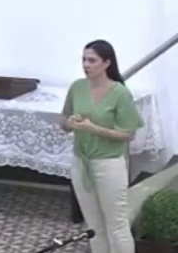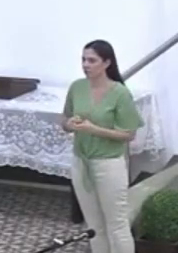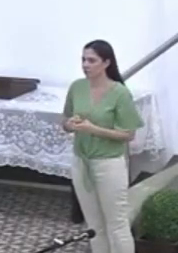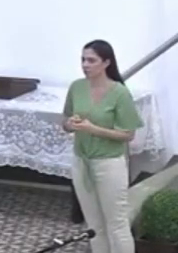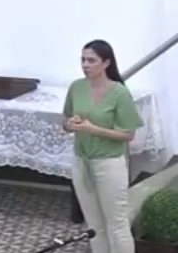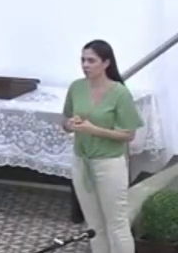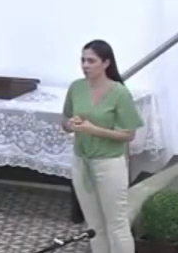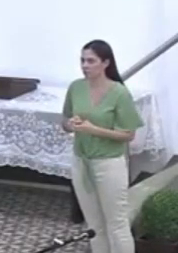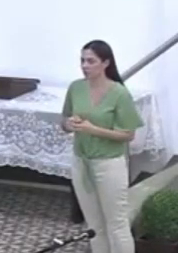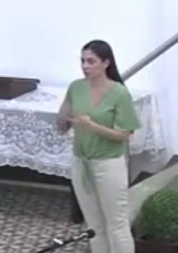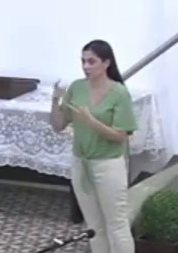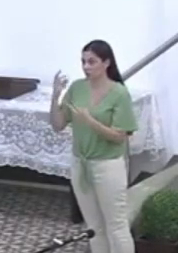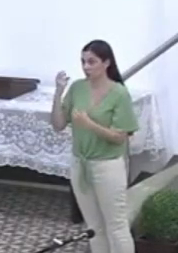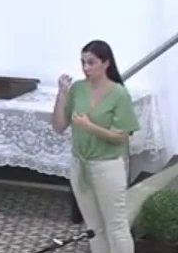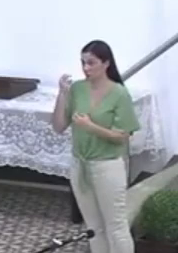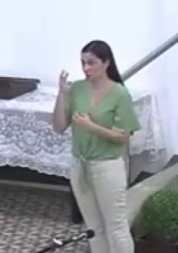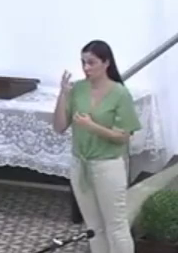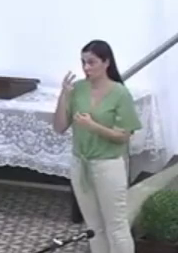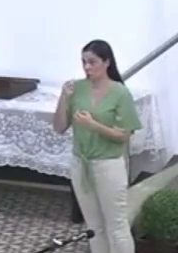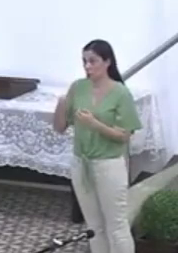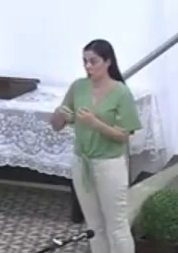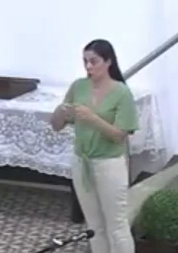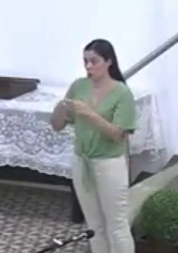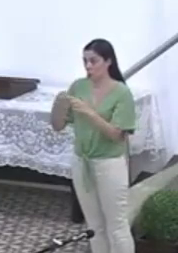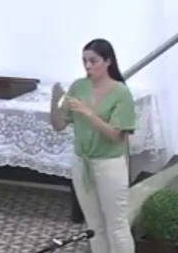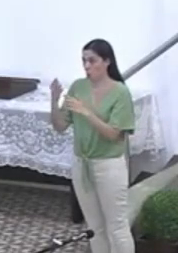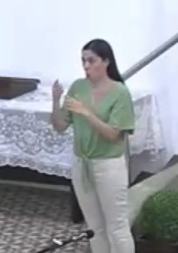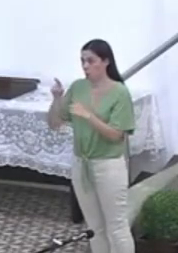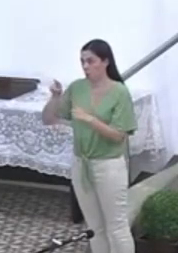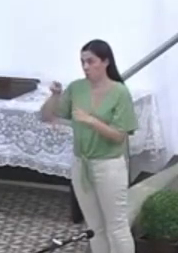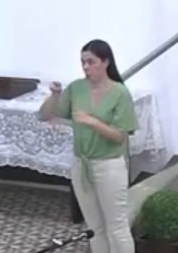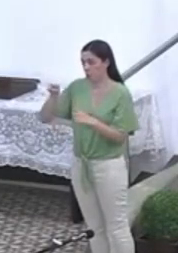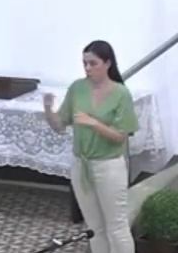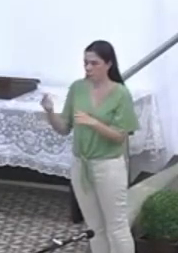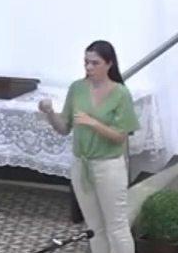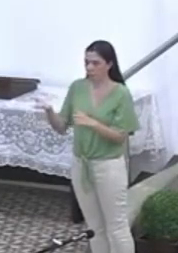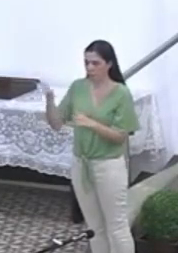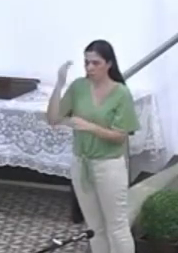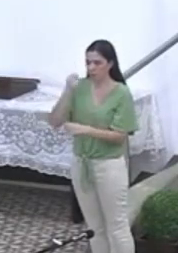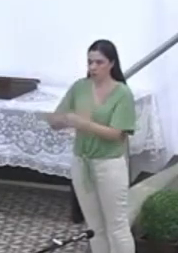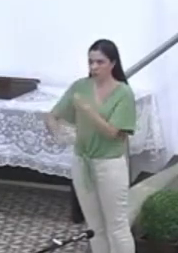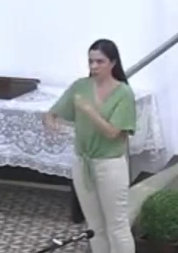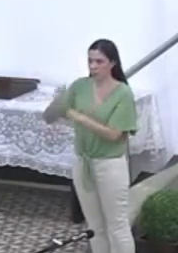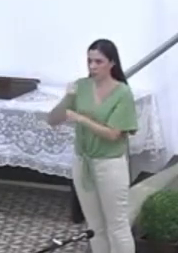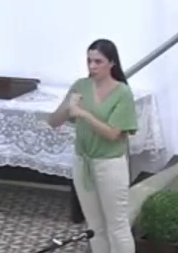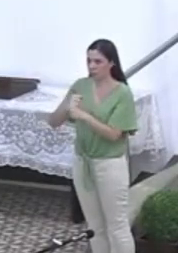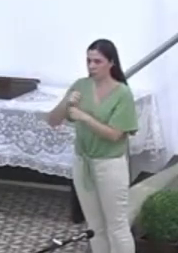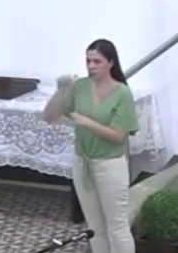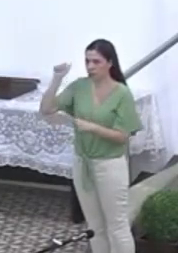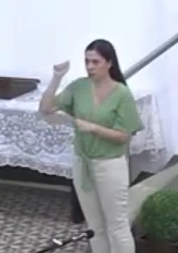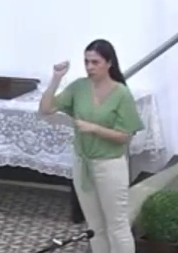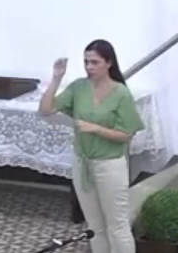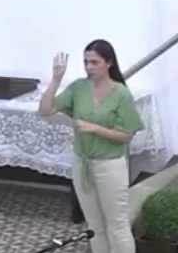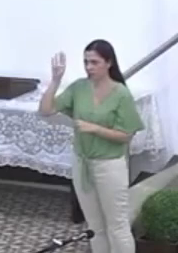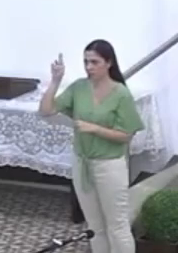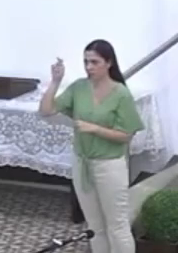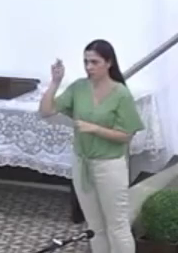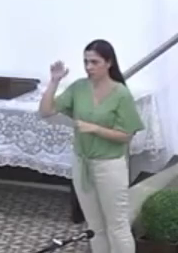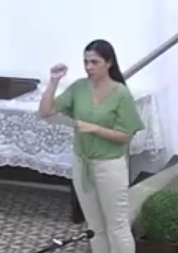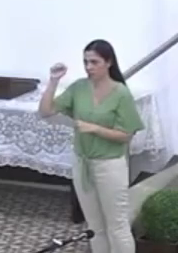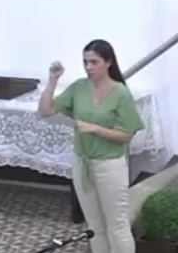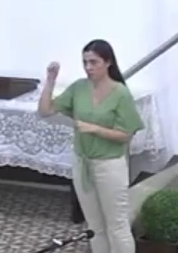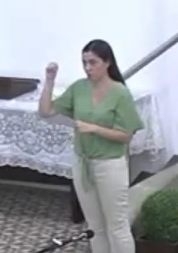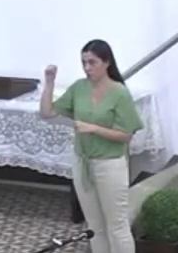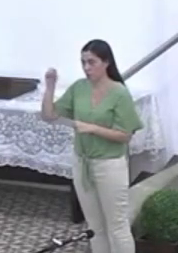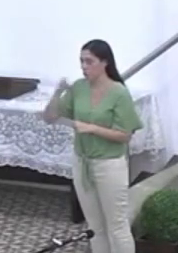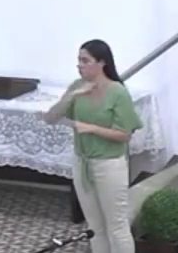aquele que é dito o pai do Judaísmo Abraão faleceu e o seu os restos mortais